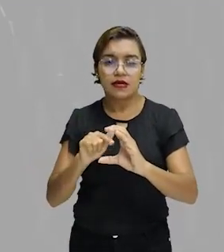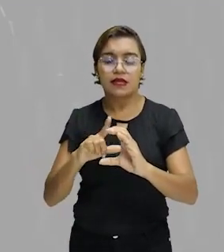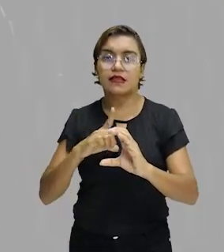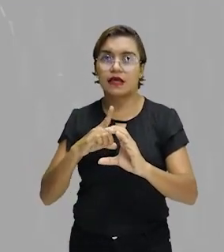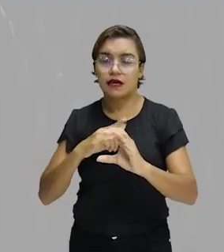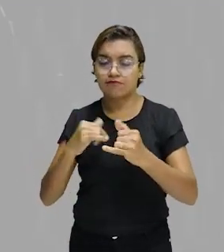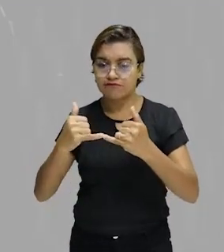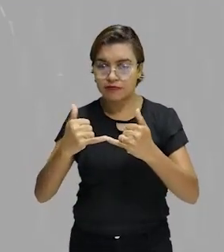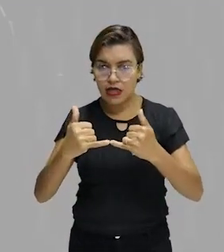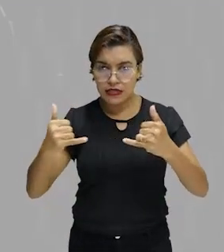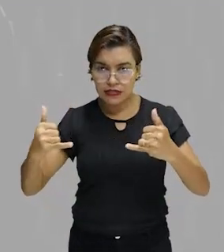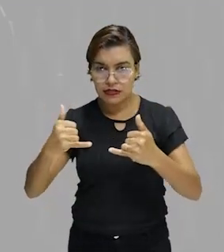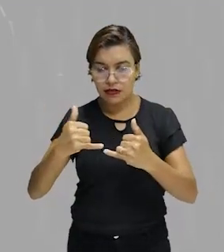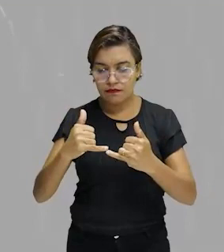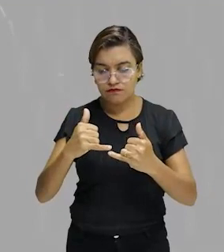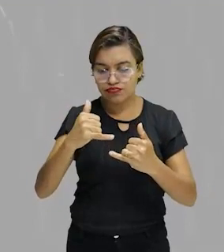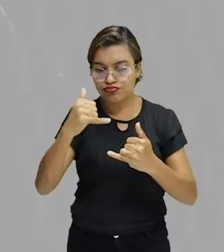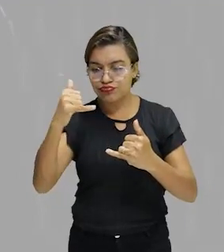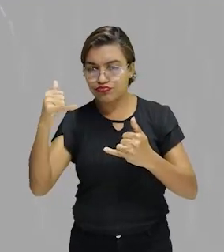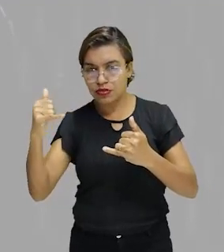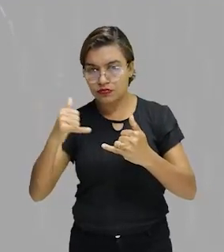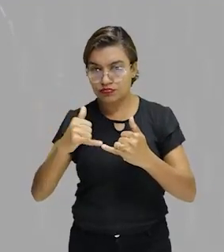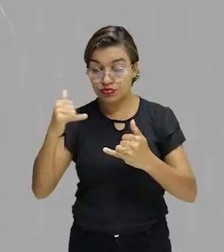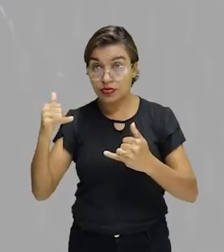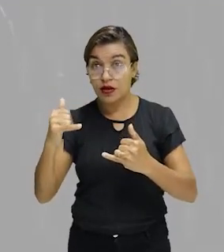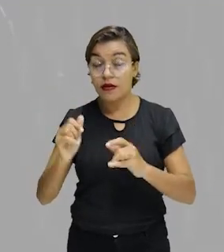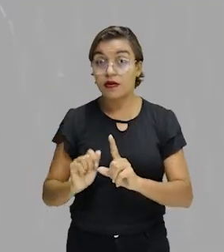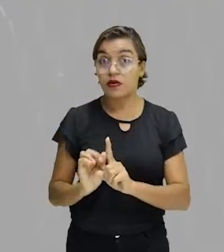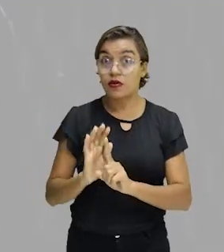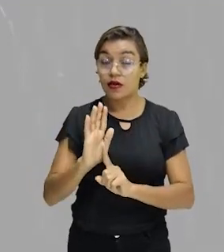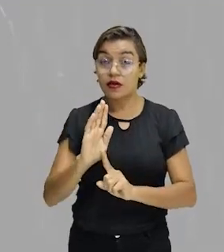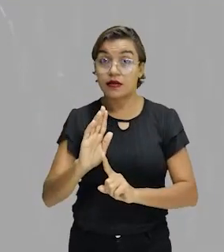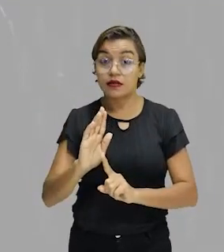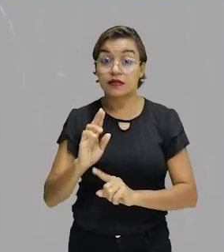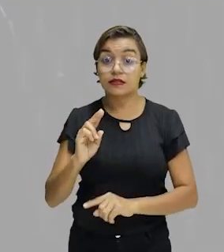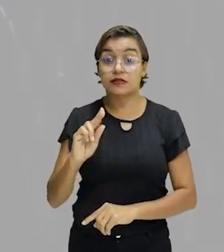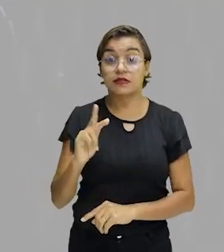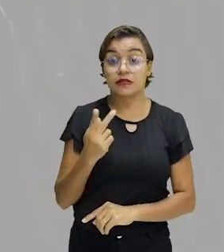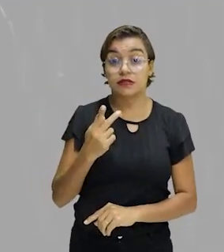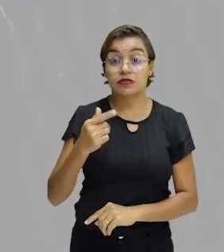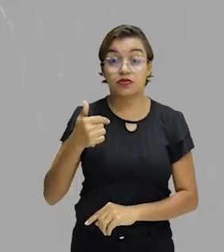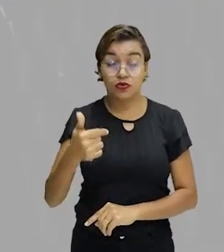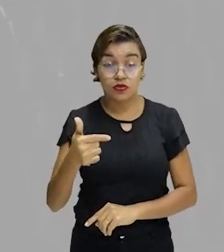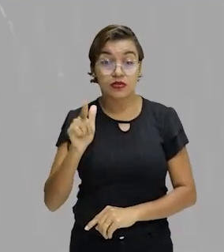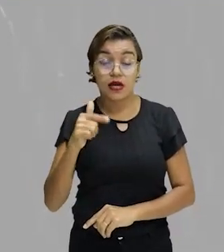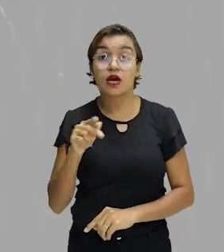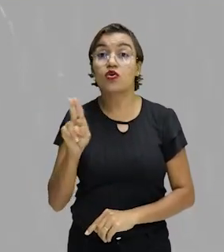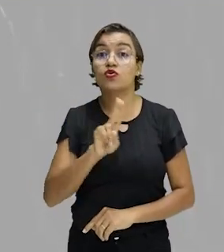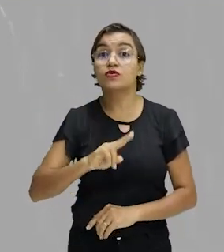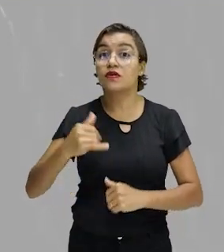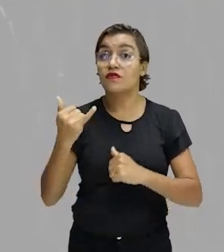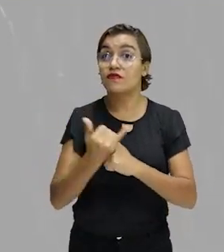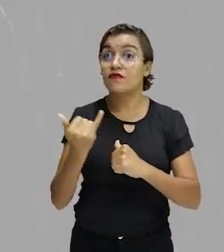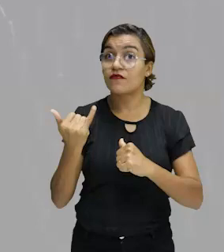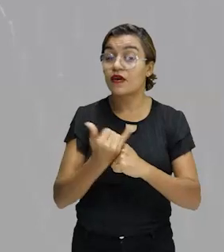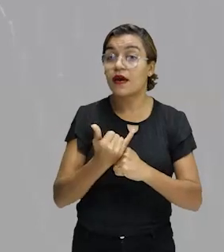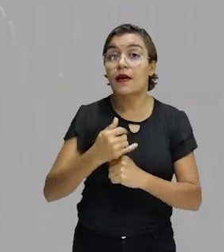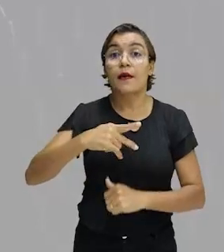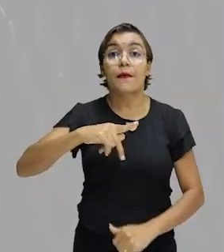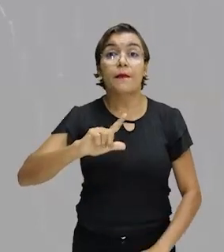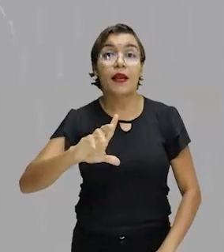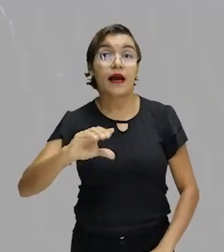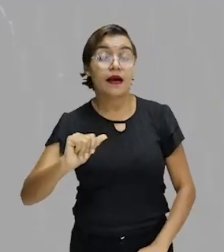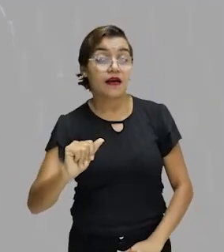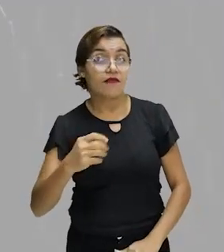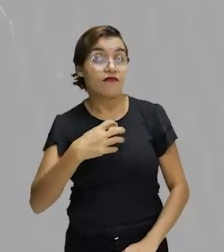que a produção mais rápida do gás de hidrogênio foi usando o ferro na forma da placa. E isso